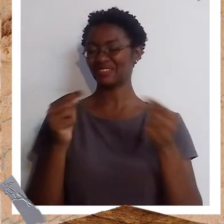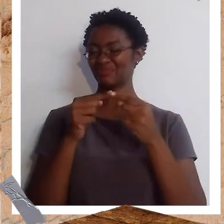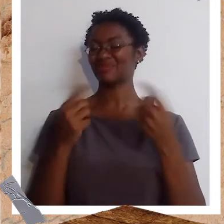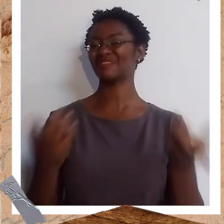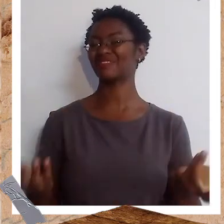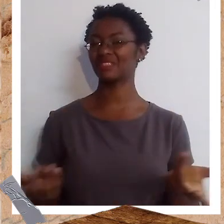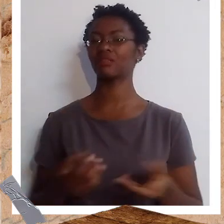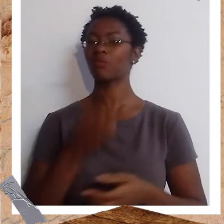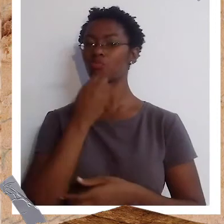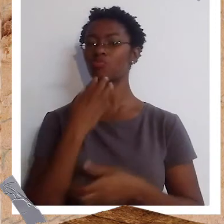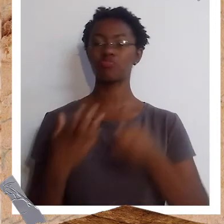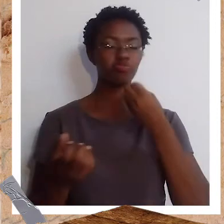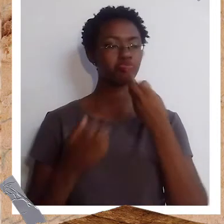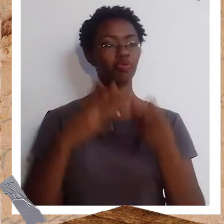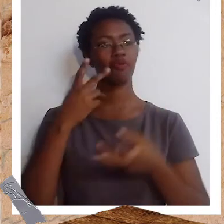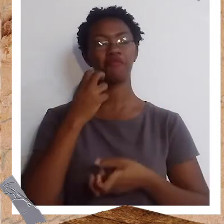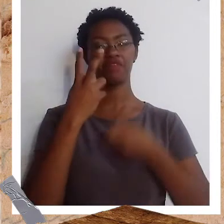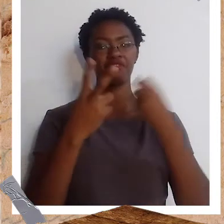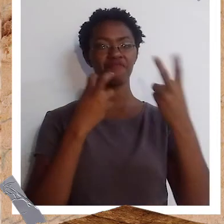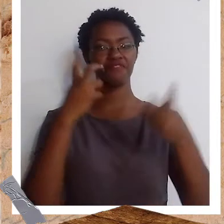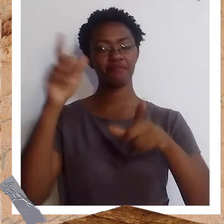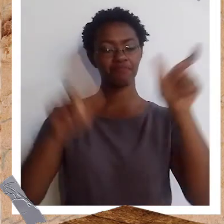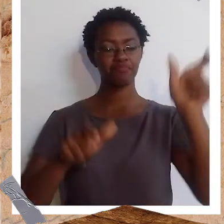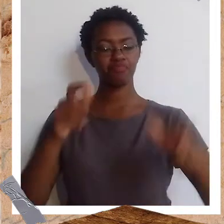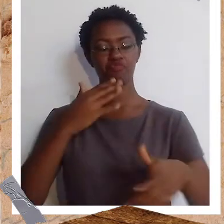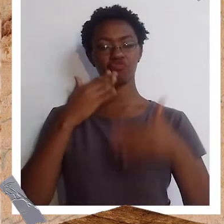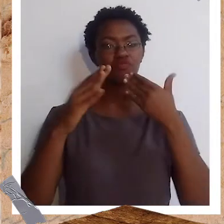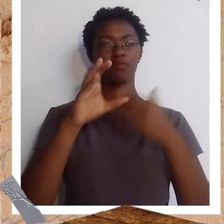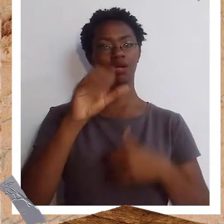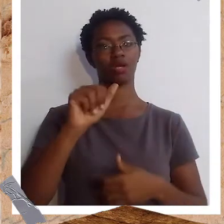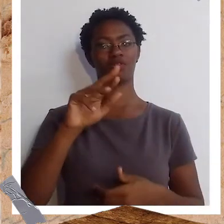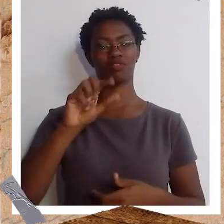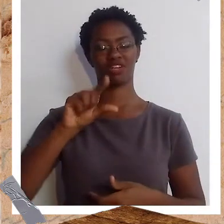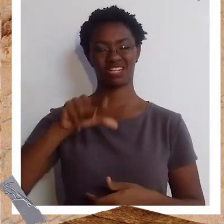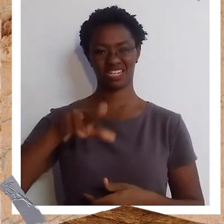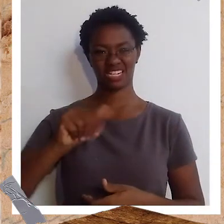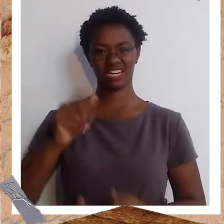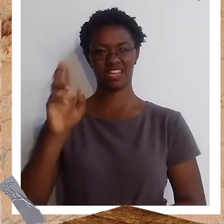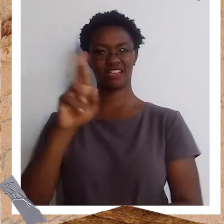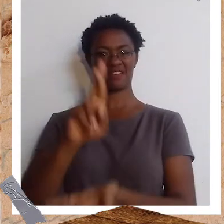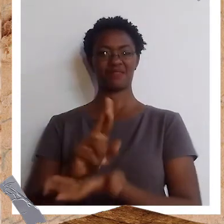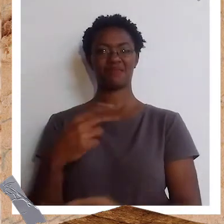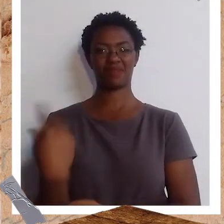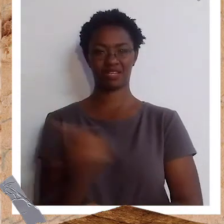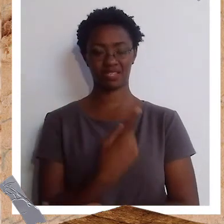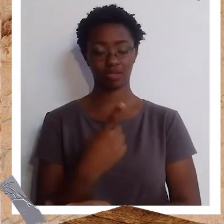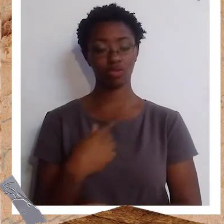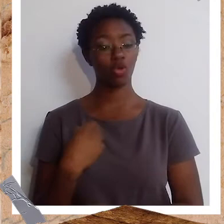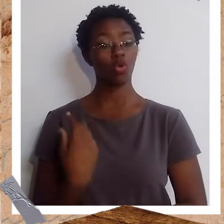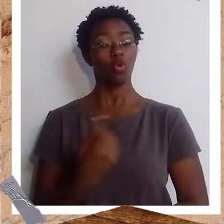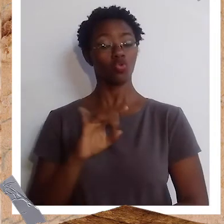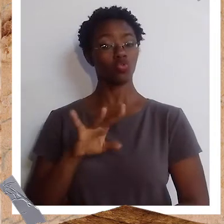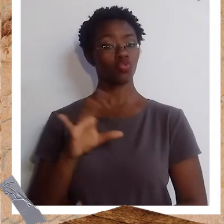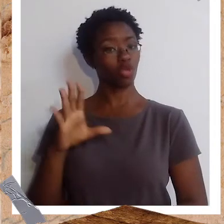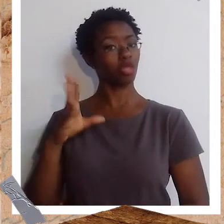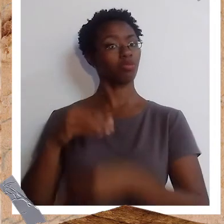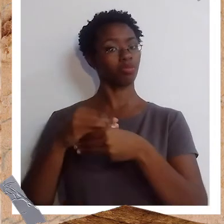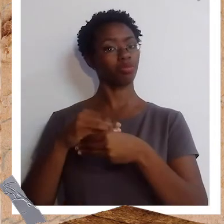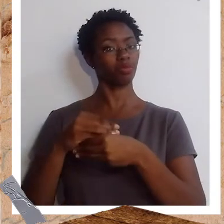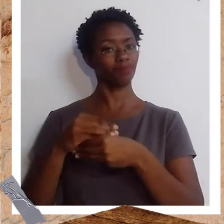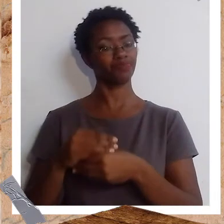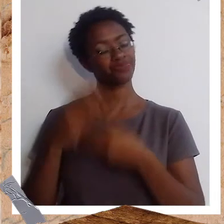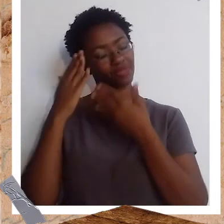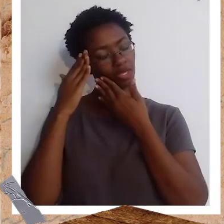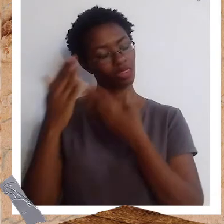ouvir outras facetas da Carolina, né, que tanto nos representa. Bom, só posso reiterar os agradecimentos em nome